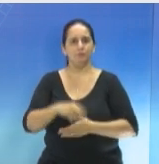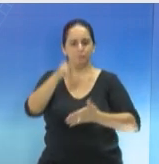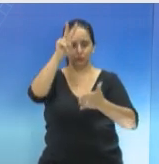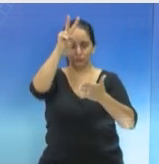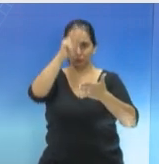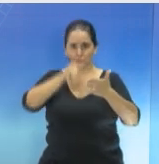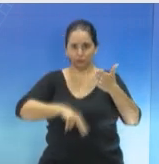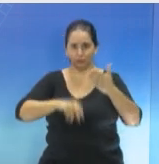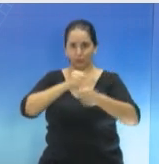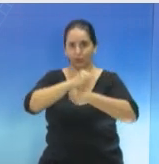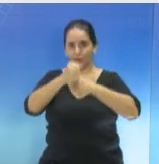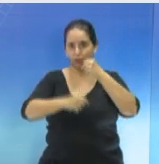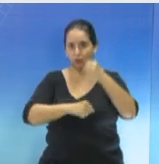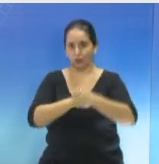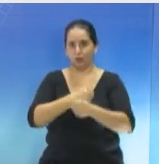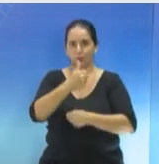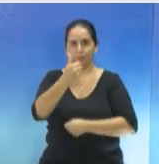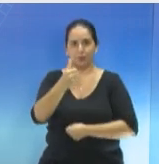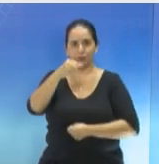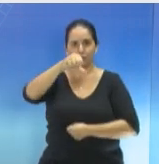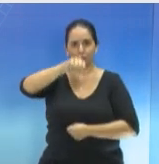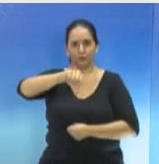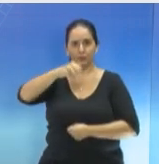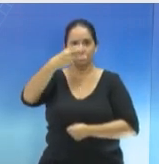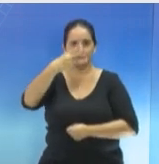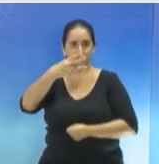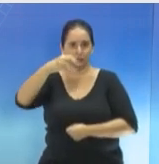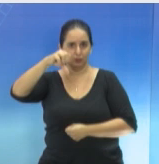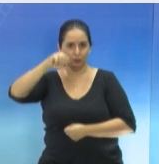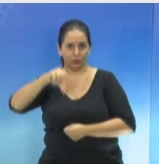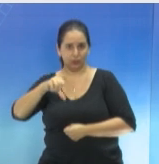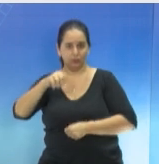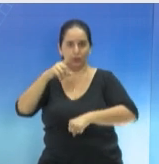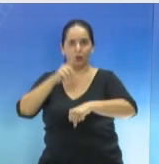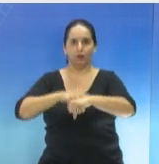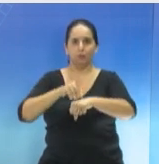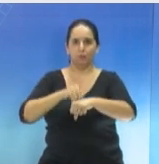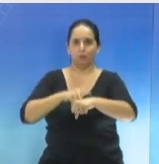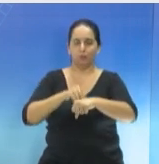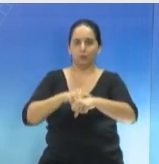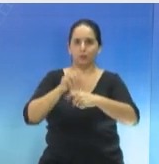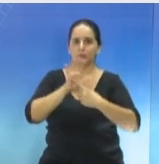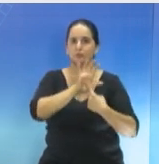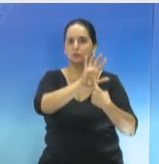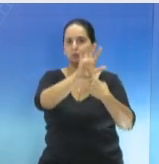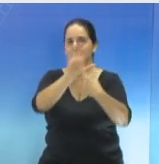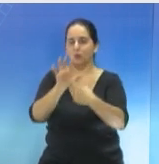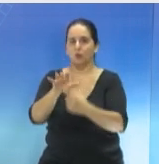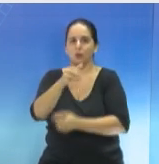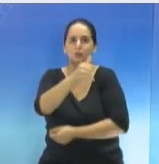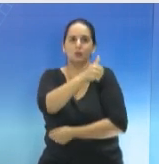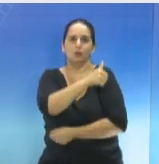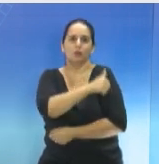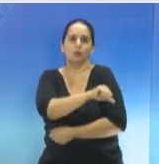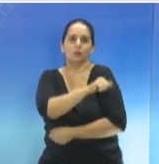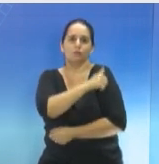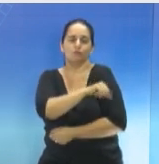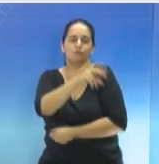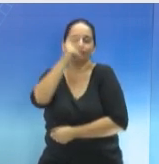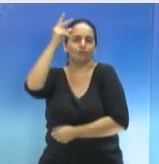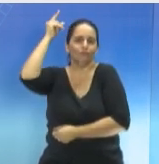1939 traz a cena típicas e situações que espelham o Rio de Janeiro daquela